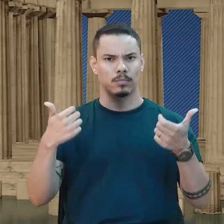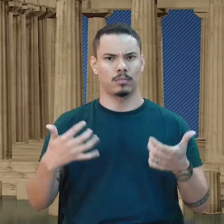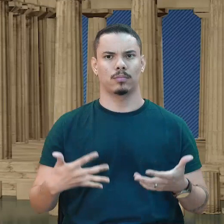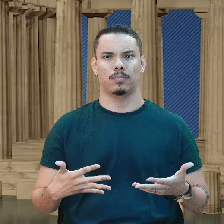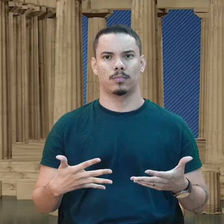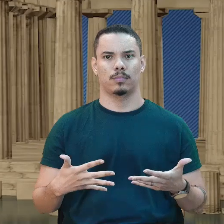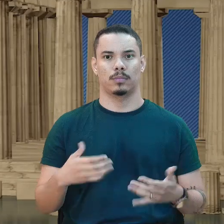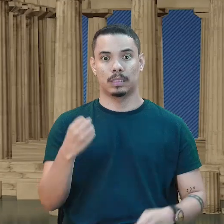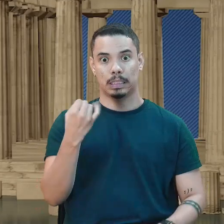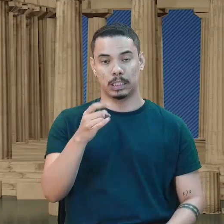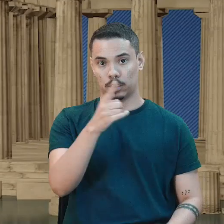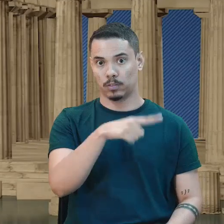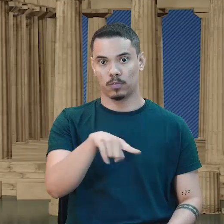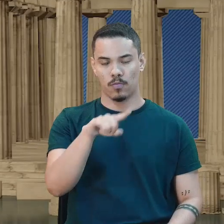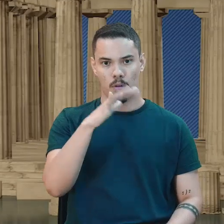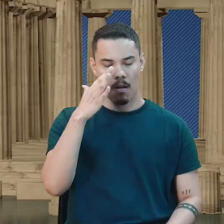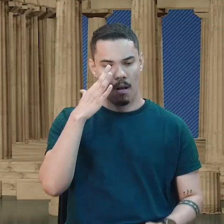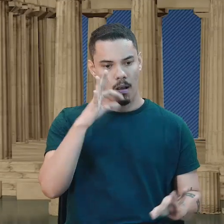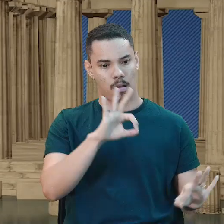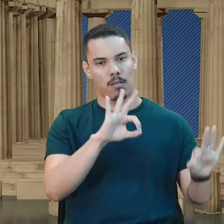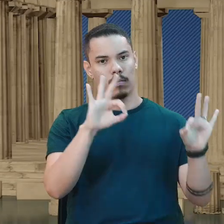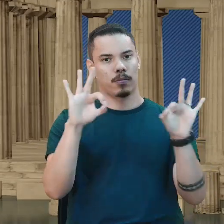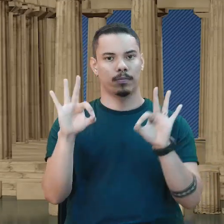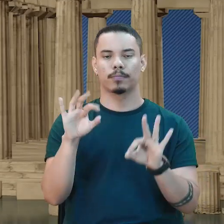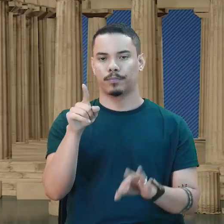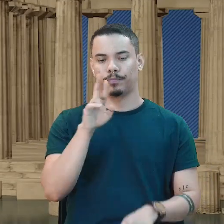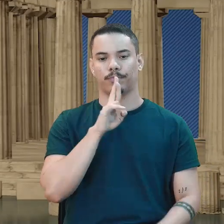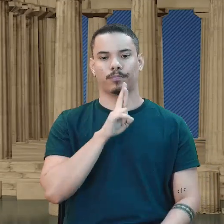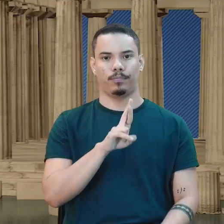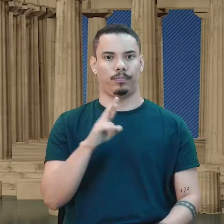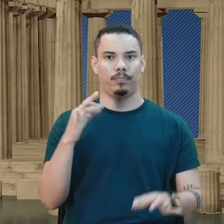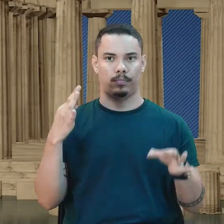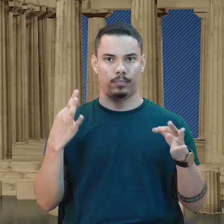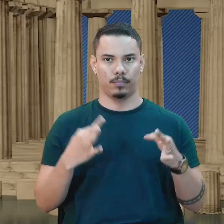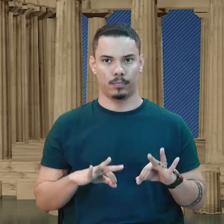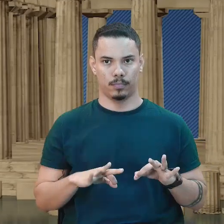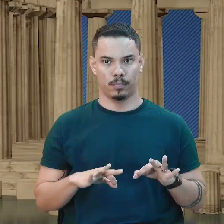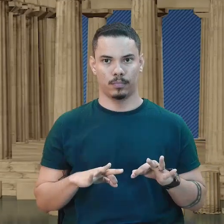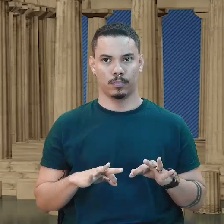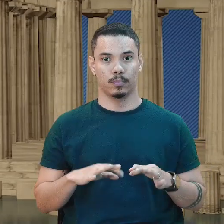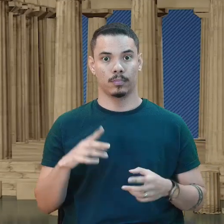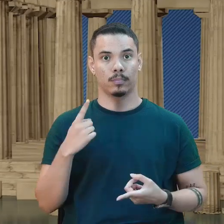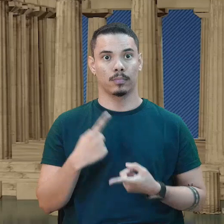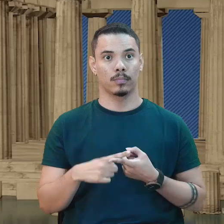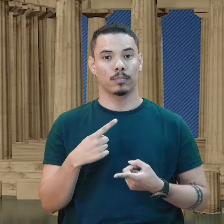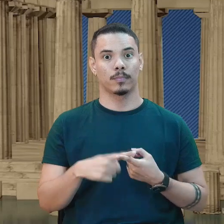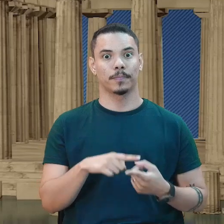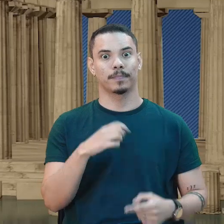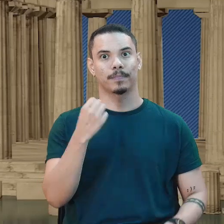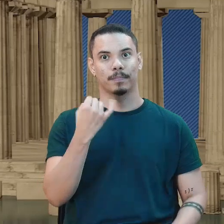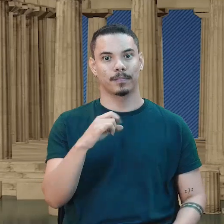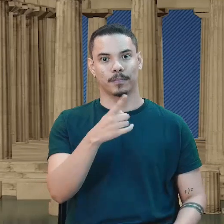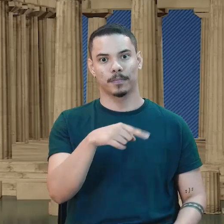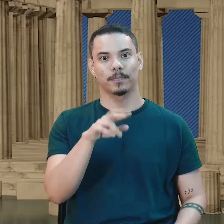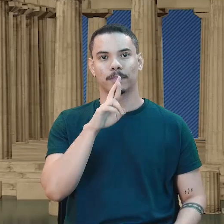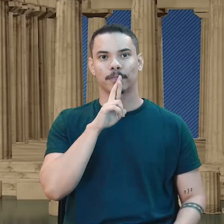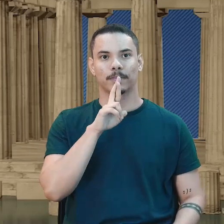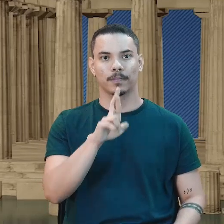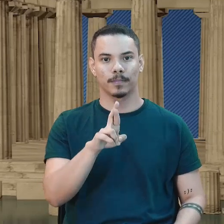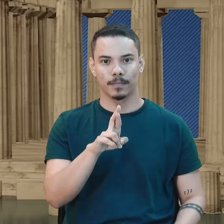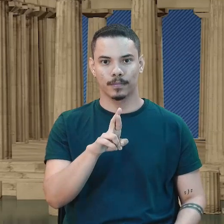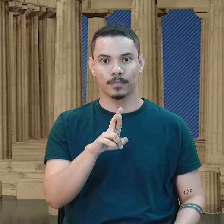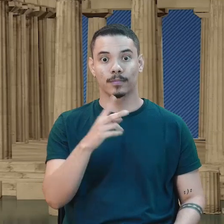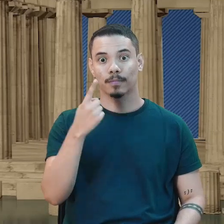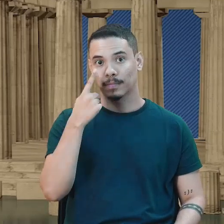vocês estiveram atentos, vocês responderam correto. Porque respondeu correto quem optou pela alternativa, vamos